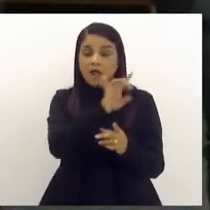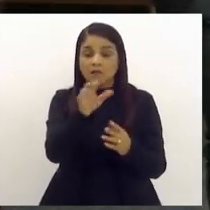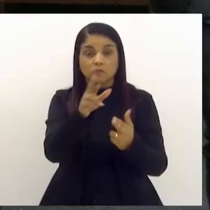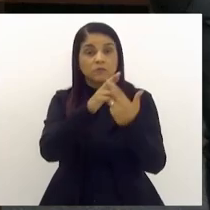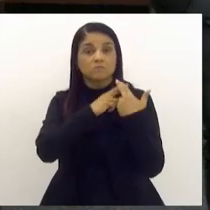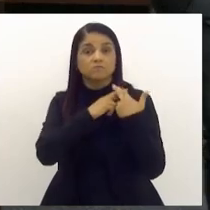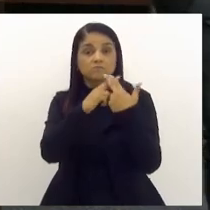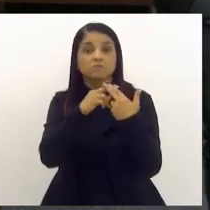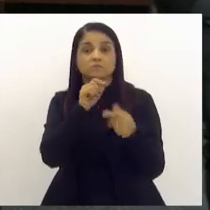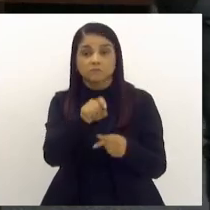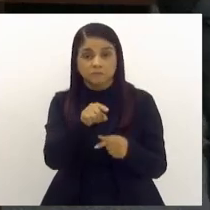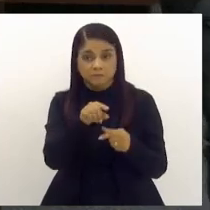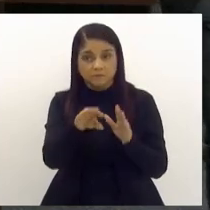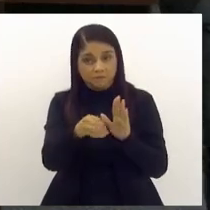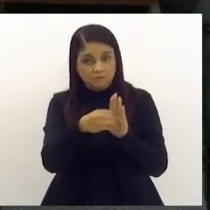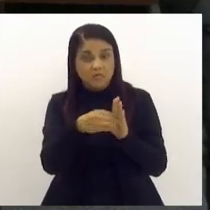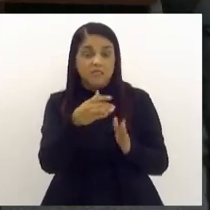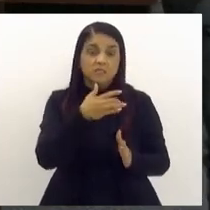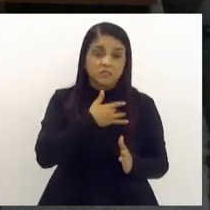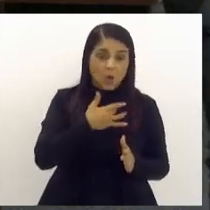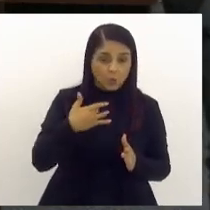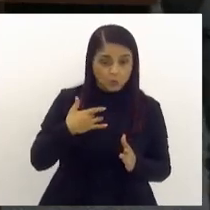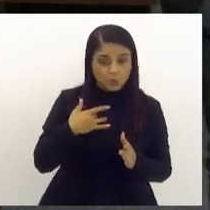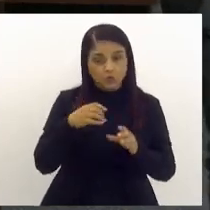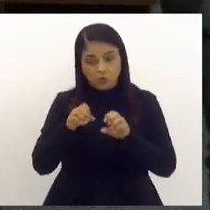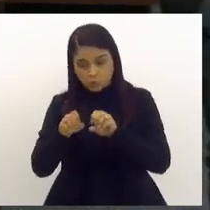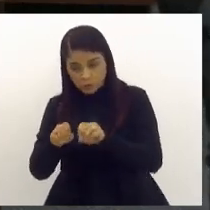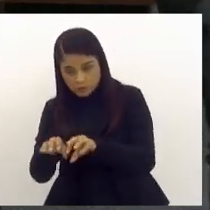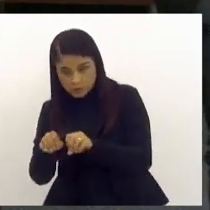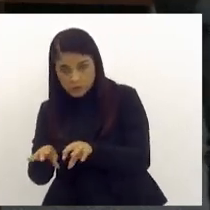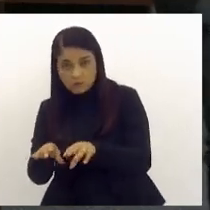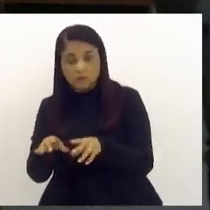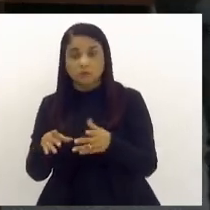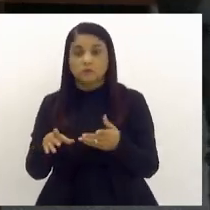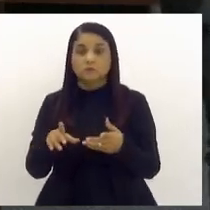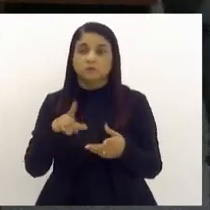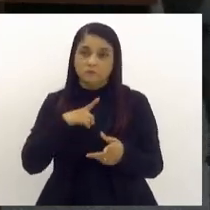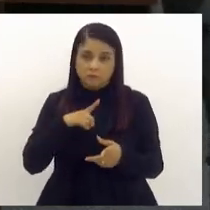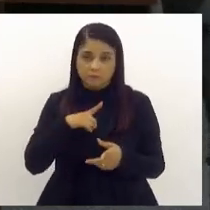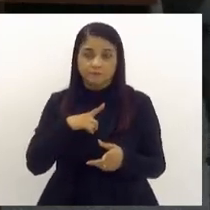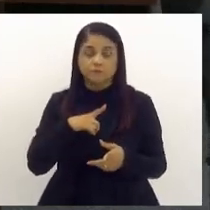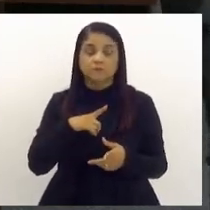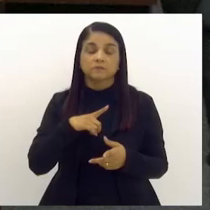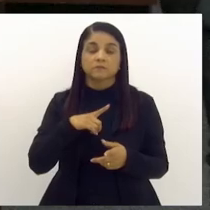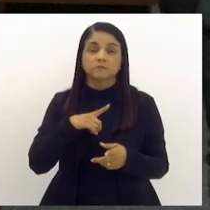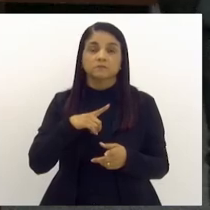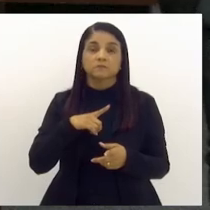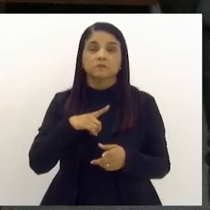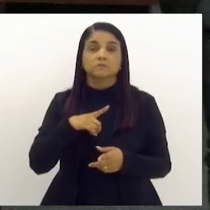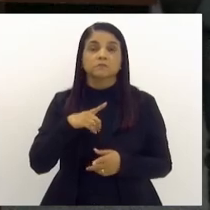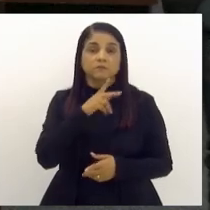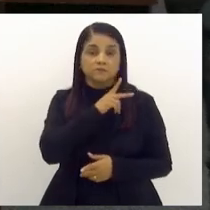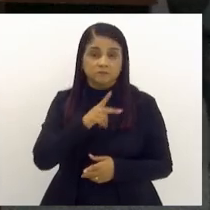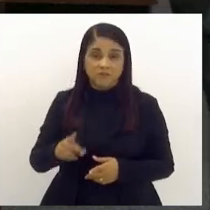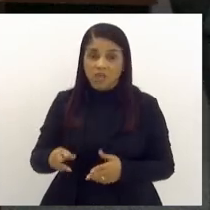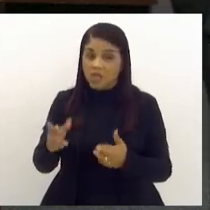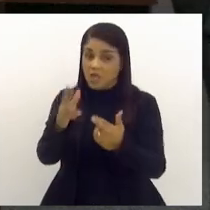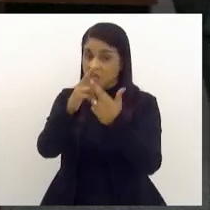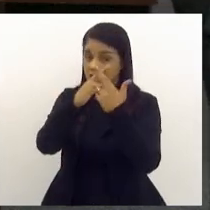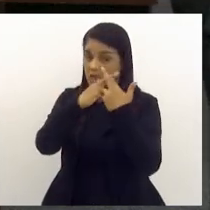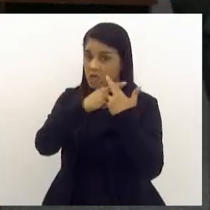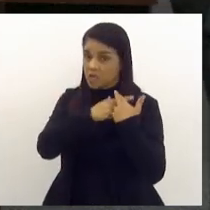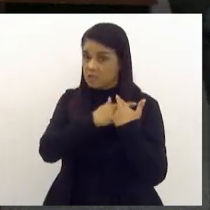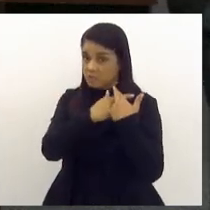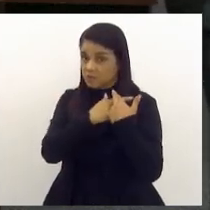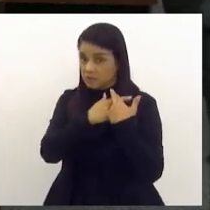responsabilizar. Eu acho bem que tenha saúde e educação. E mais, presidente Bacelar, nós temos que ter muita